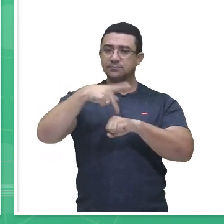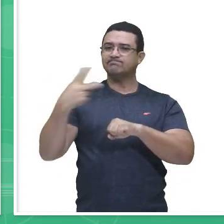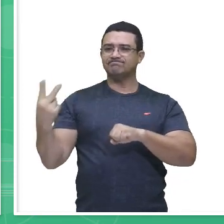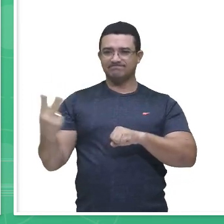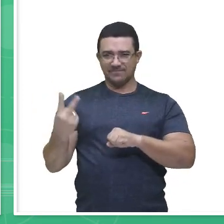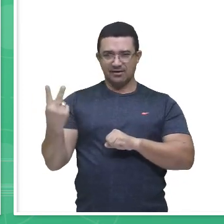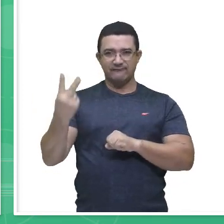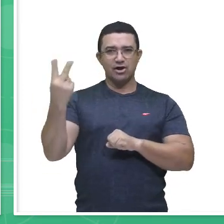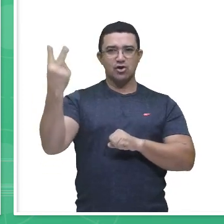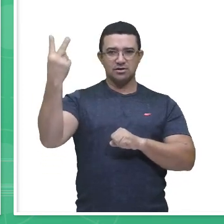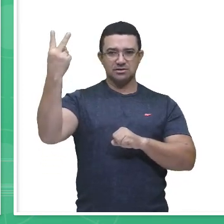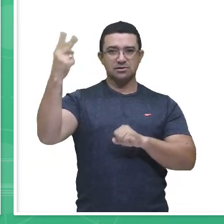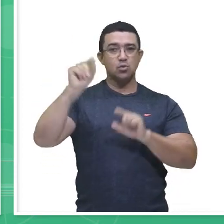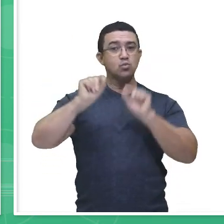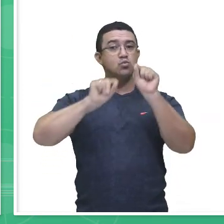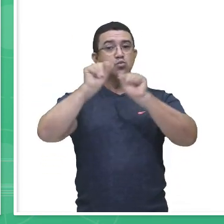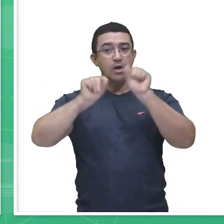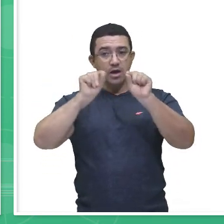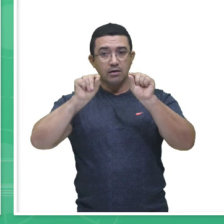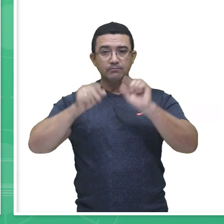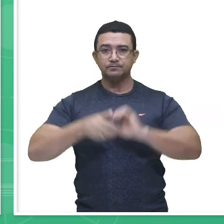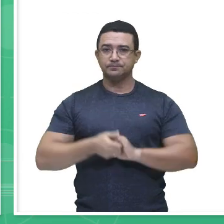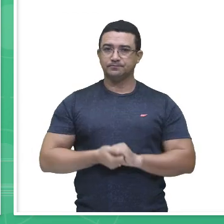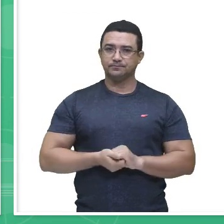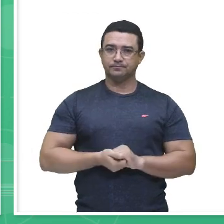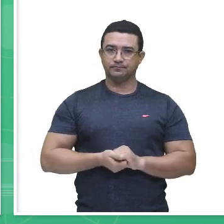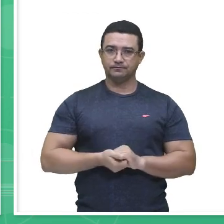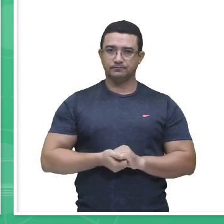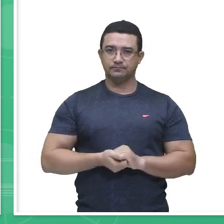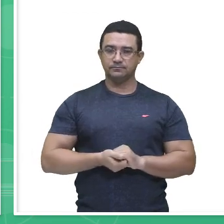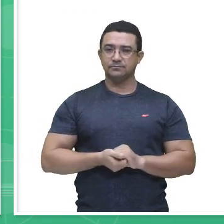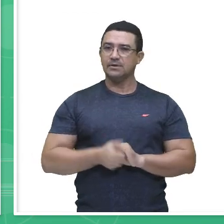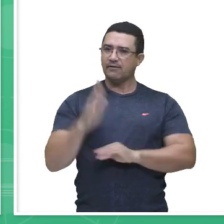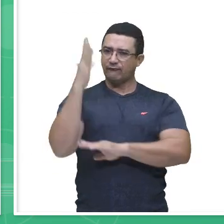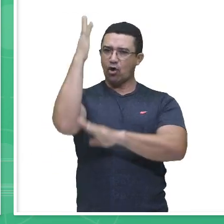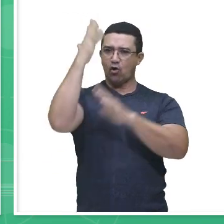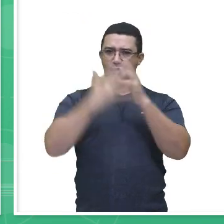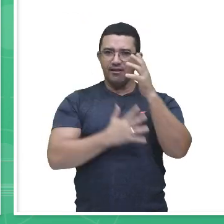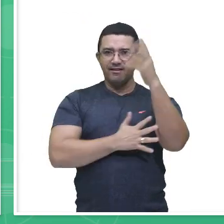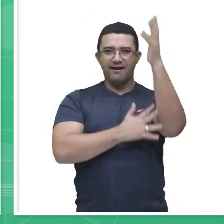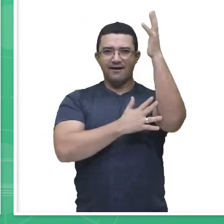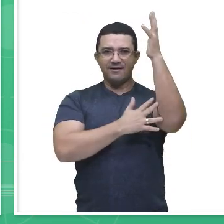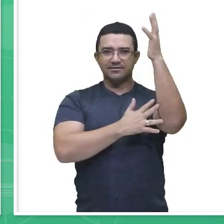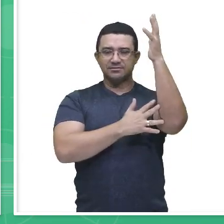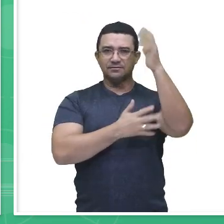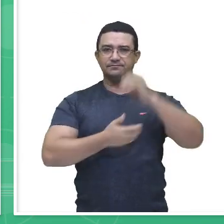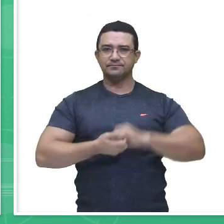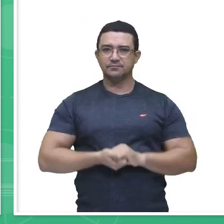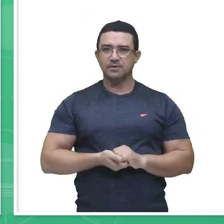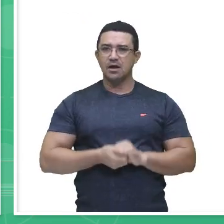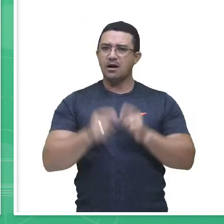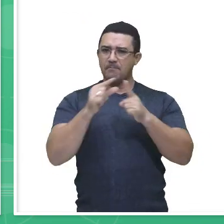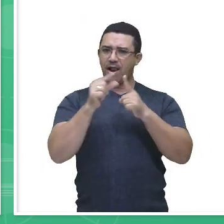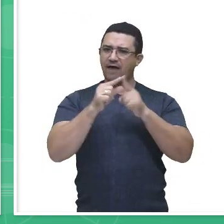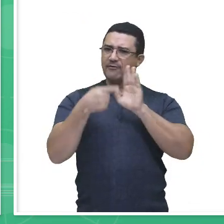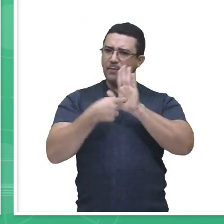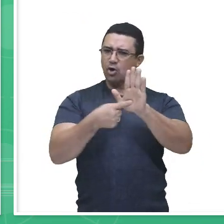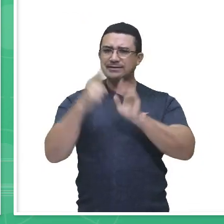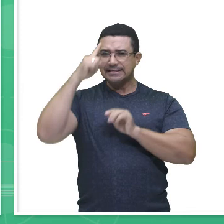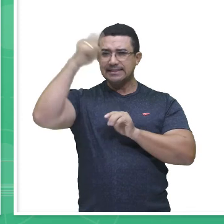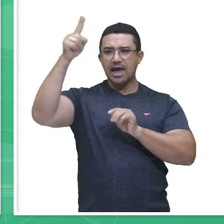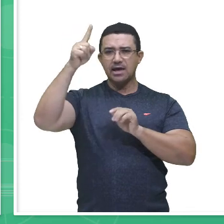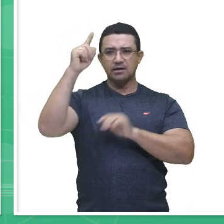valorização. A valorização do quê? Olha só, da mata, né? As palavras que vão trazer essa ideia